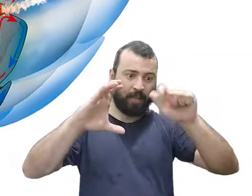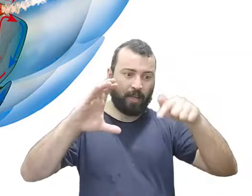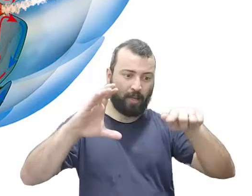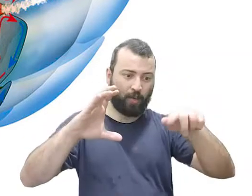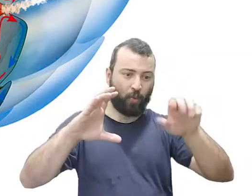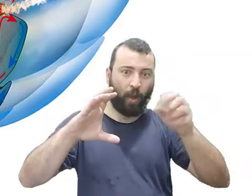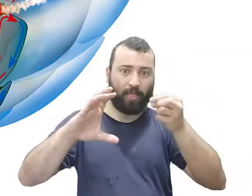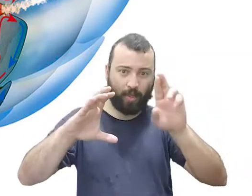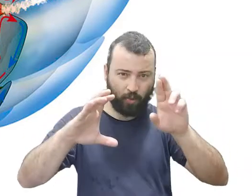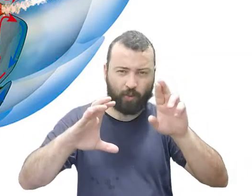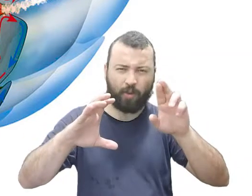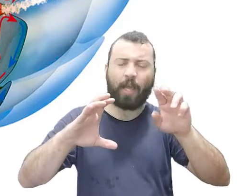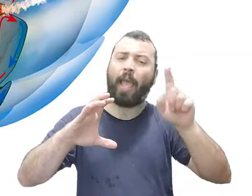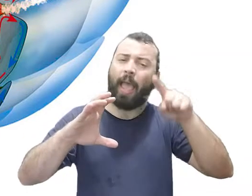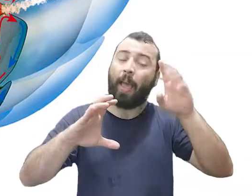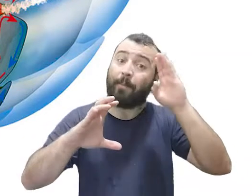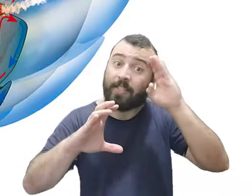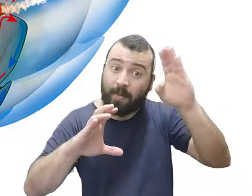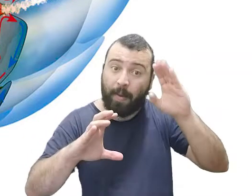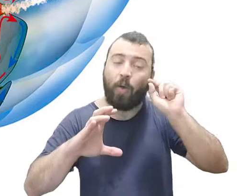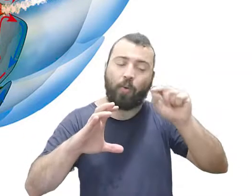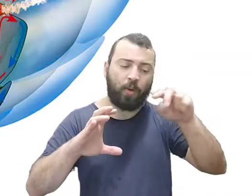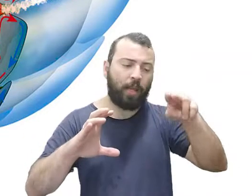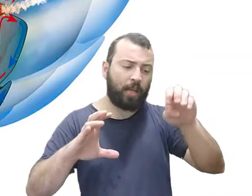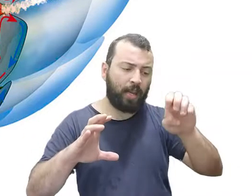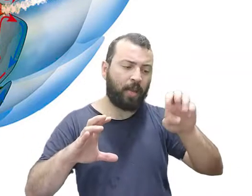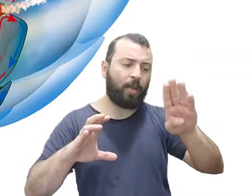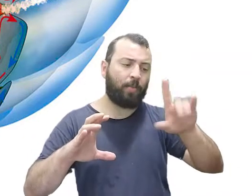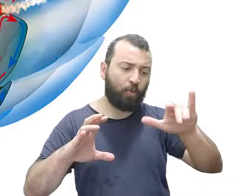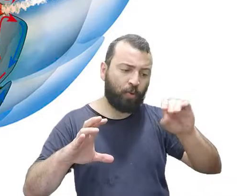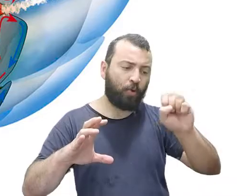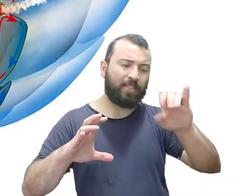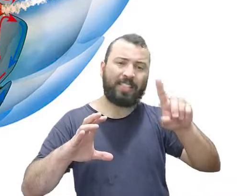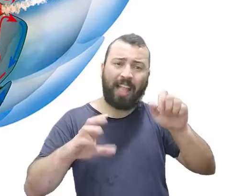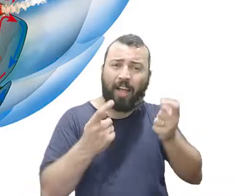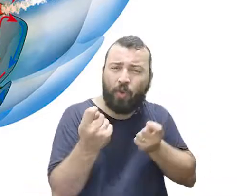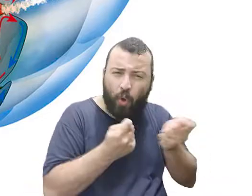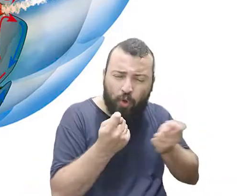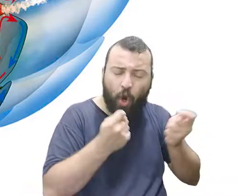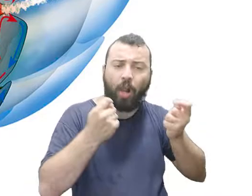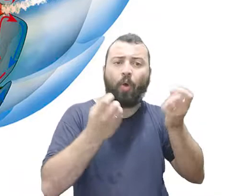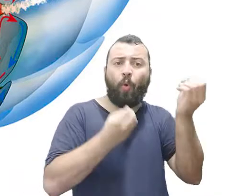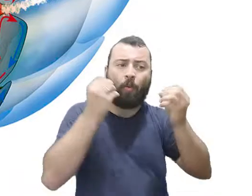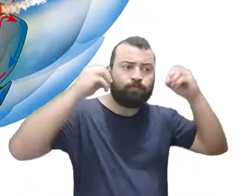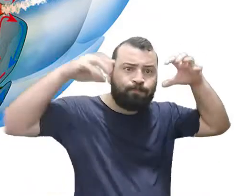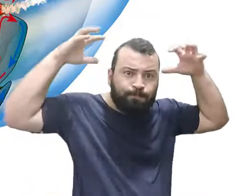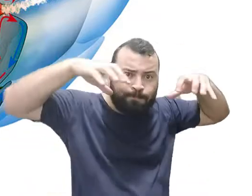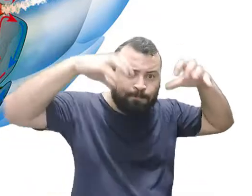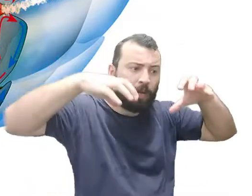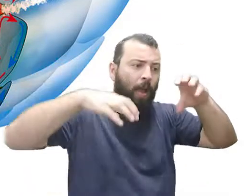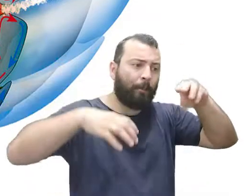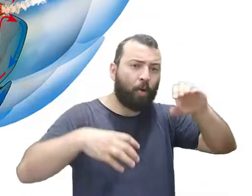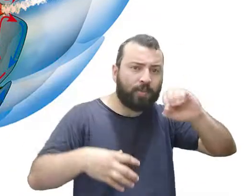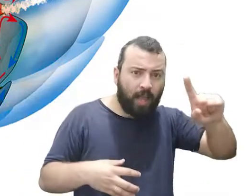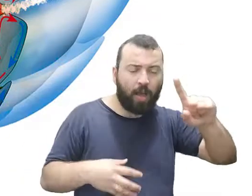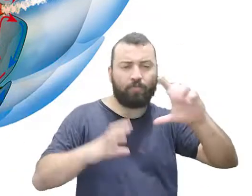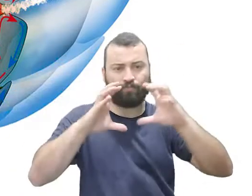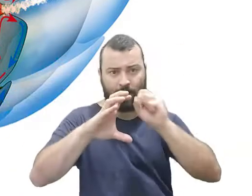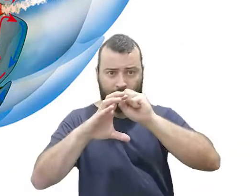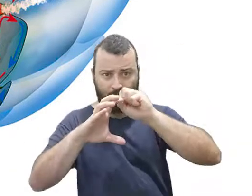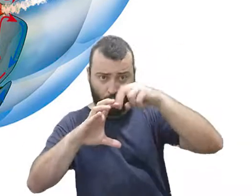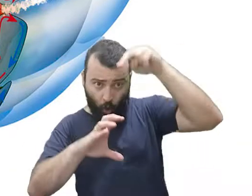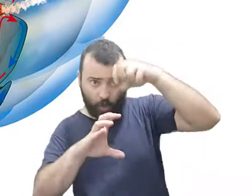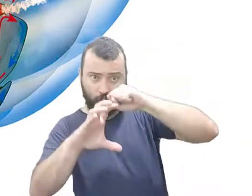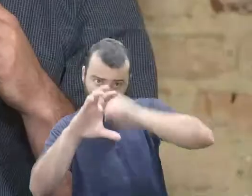convergência intertropical, a ZECIT, a principal banda de nebulosidade que controla os regimes de chuva de monção do hemisfério norte e do hemisfério